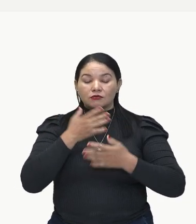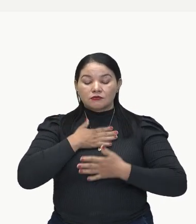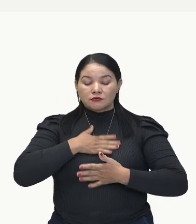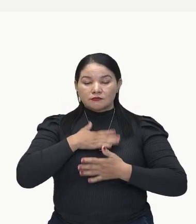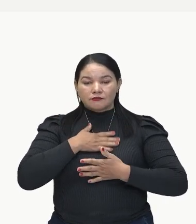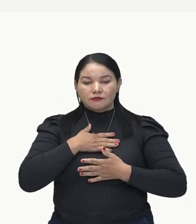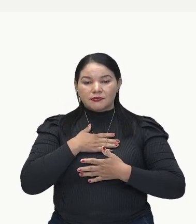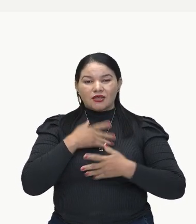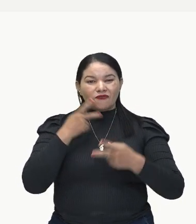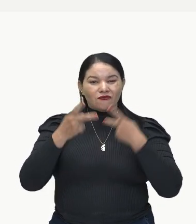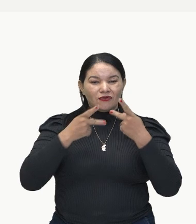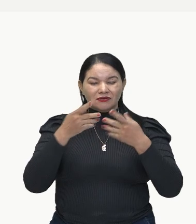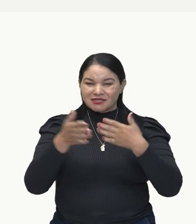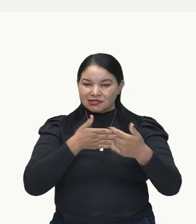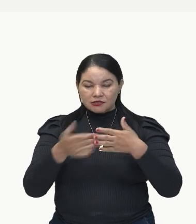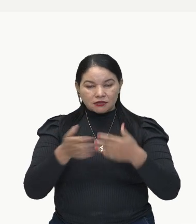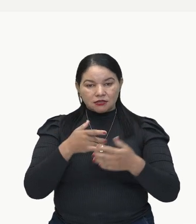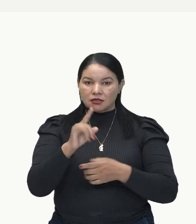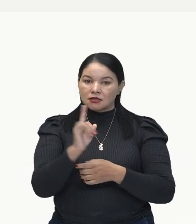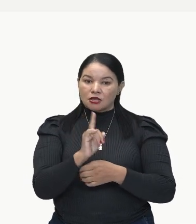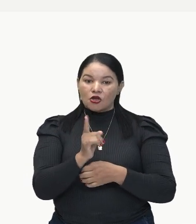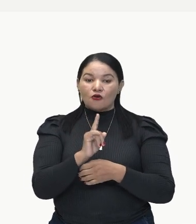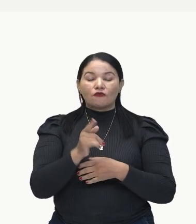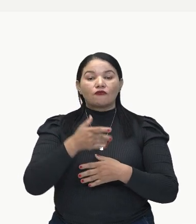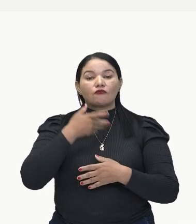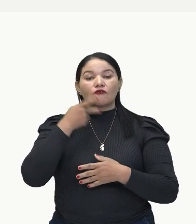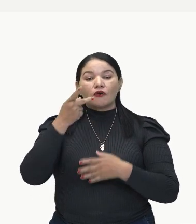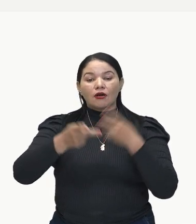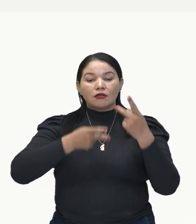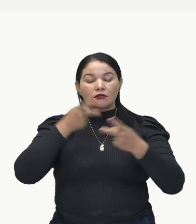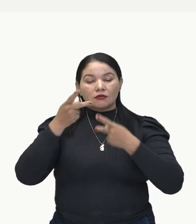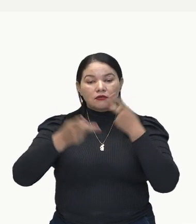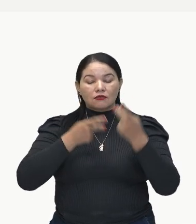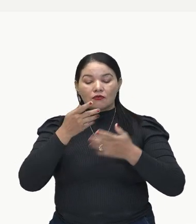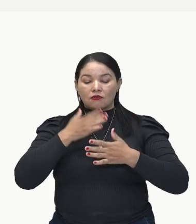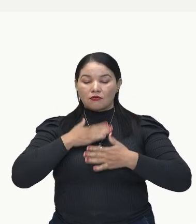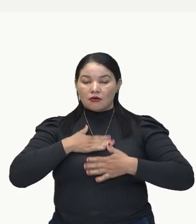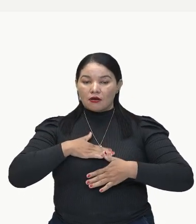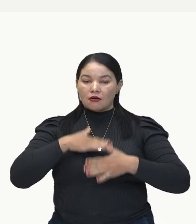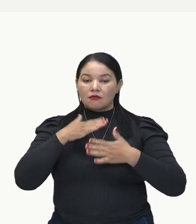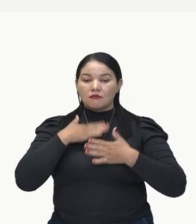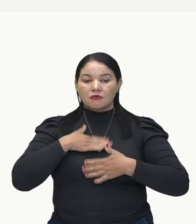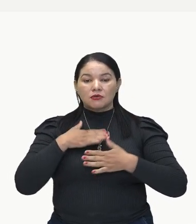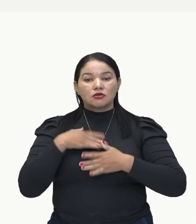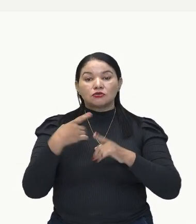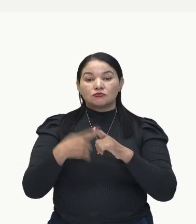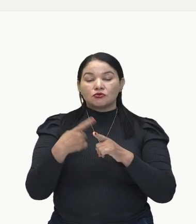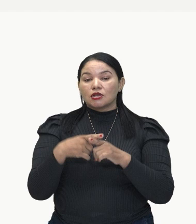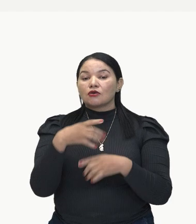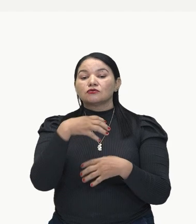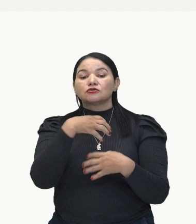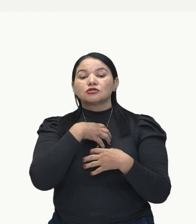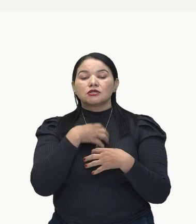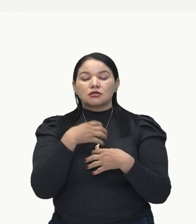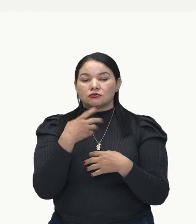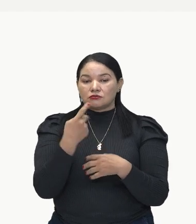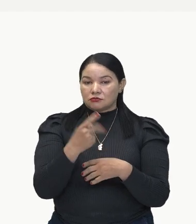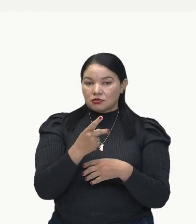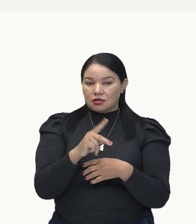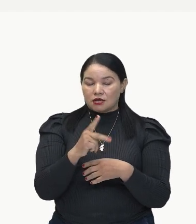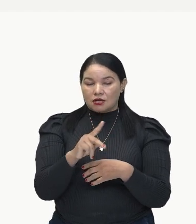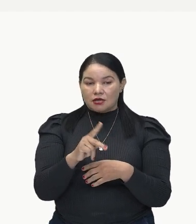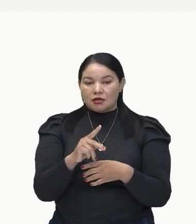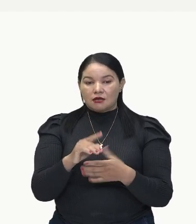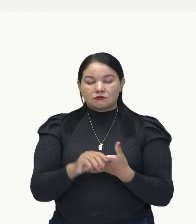qualquer maneira? Não. Ele falou calmamente, porque foi o modo que ele falou que eu estou alterando. Se eu só dissesse ele